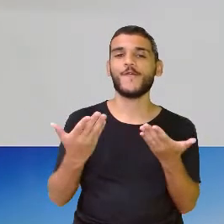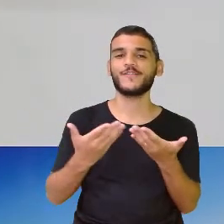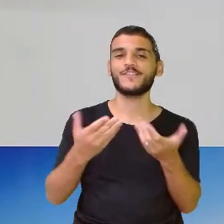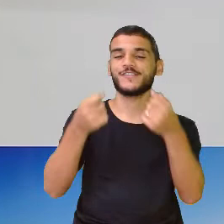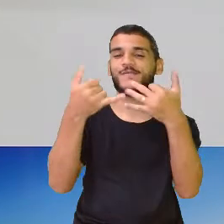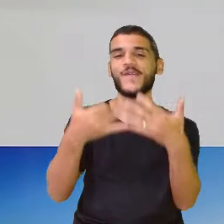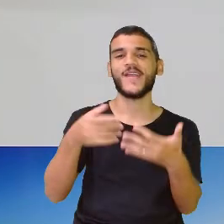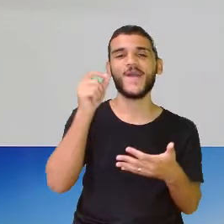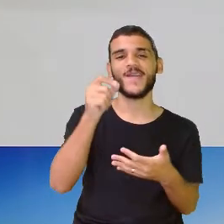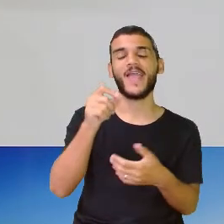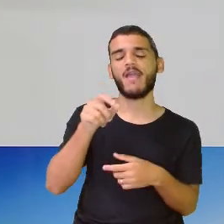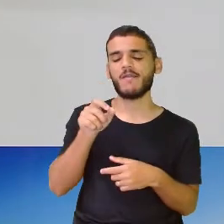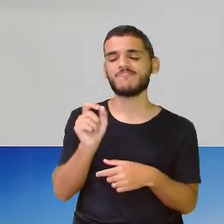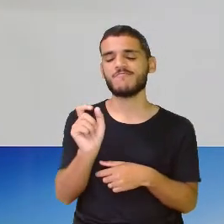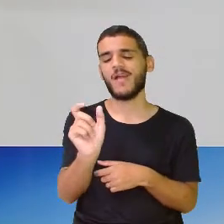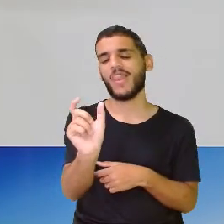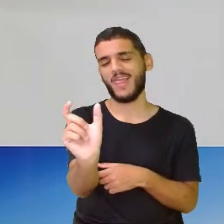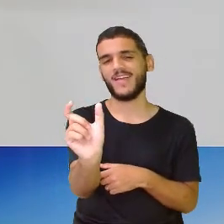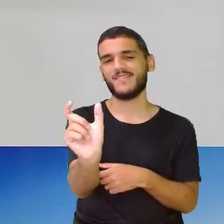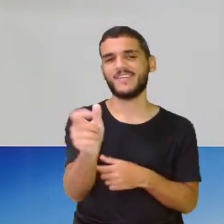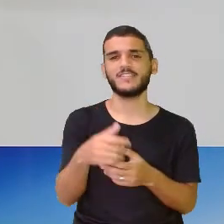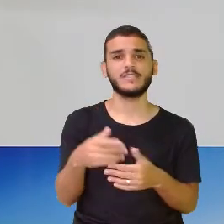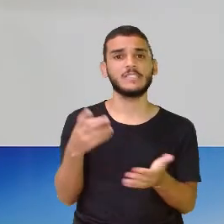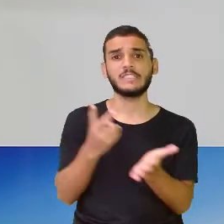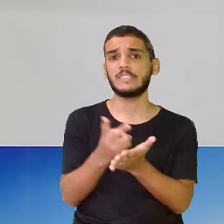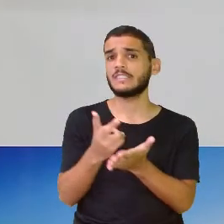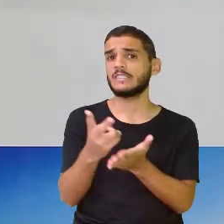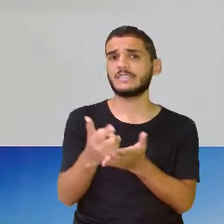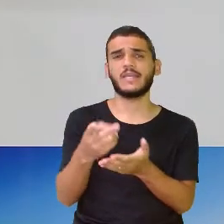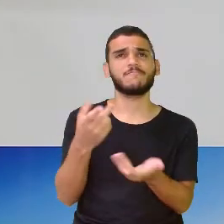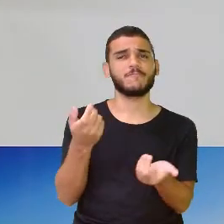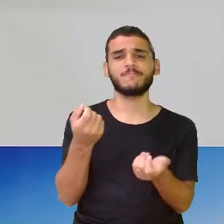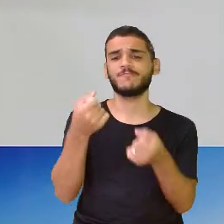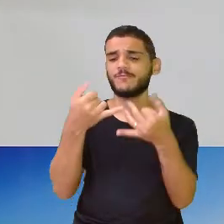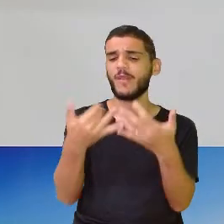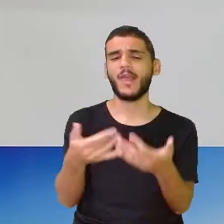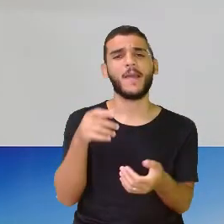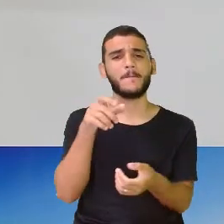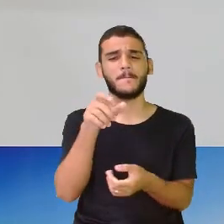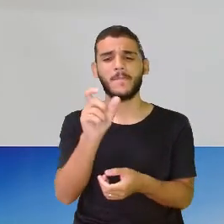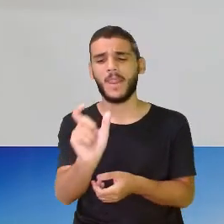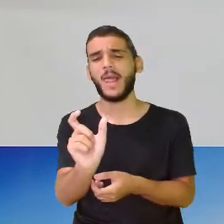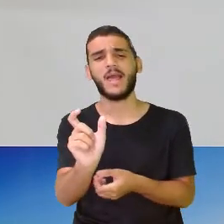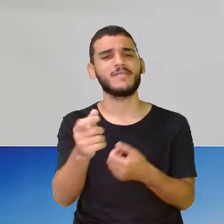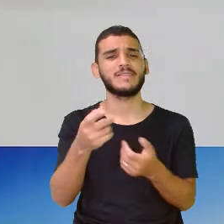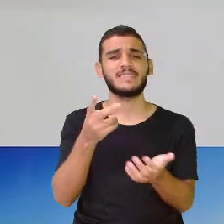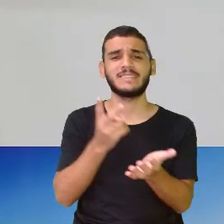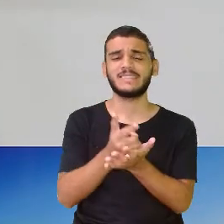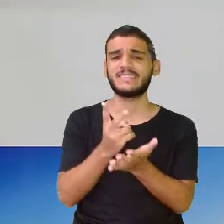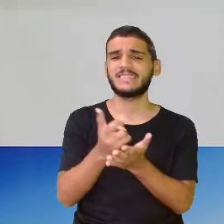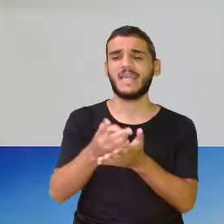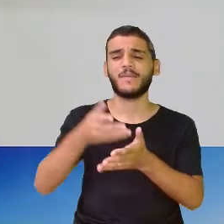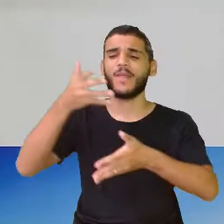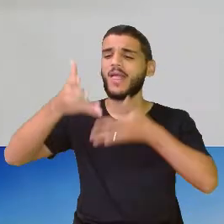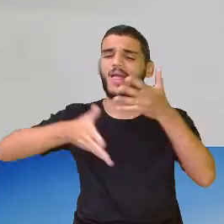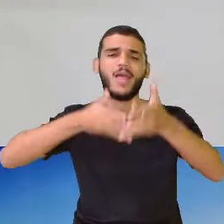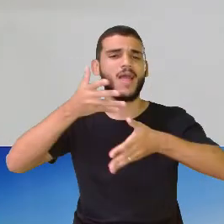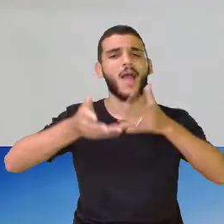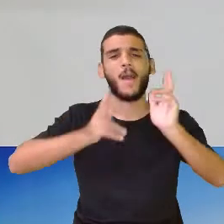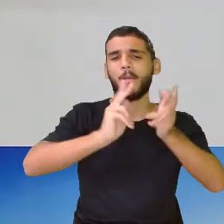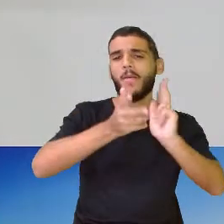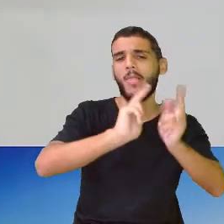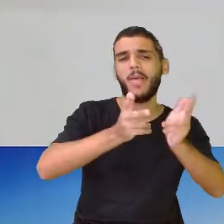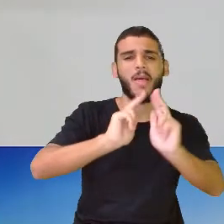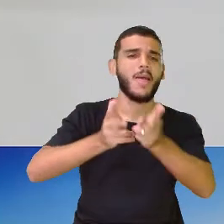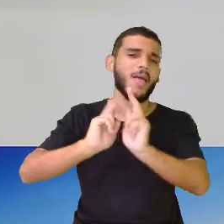está o tempo todo aí falando, as palavras chegando até a gente, saindo da gente, a gente está conversando. A